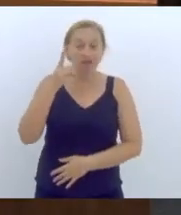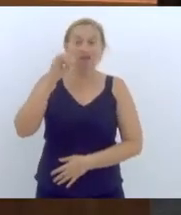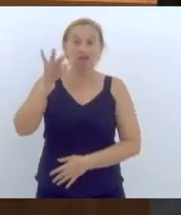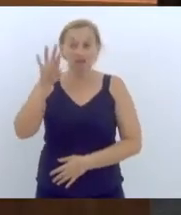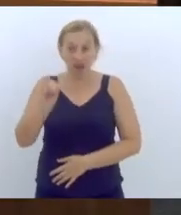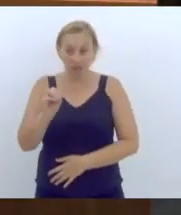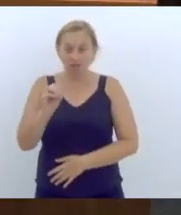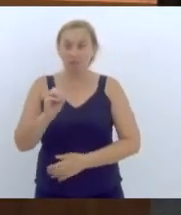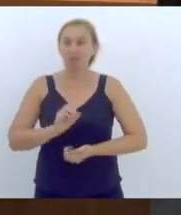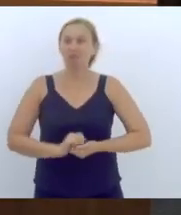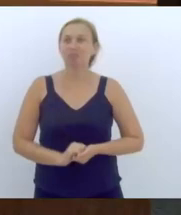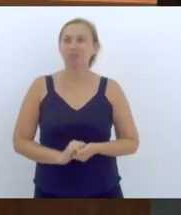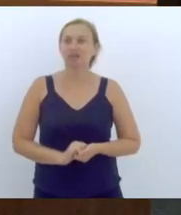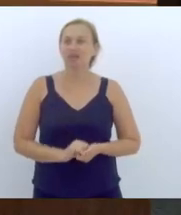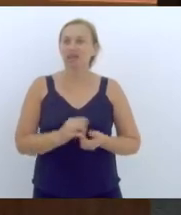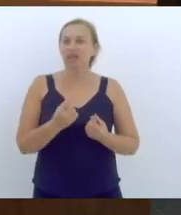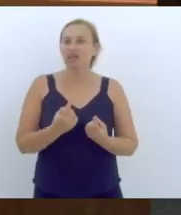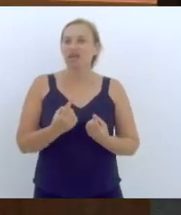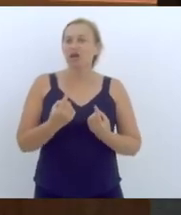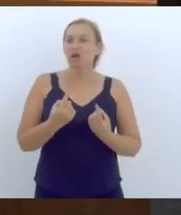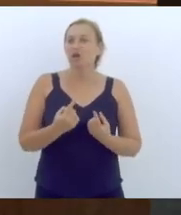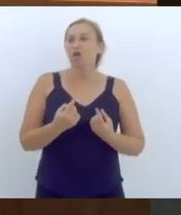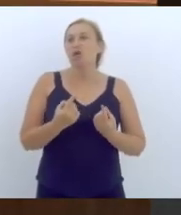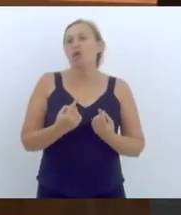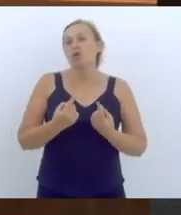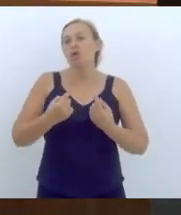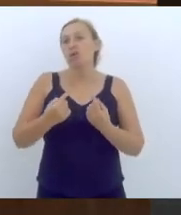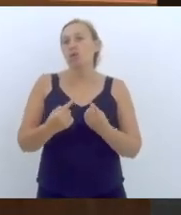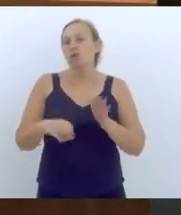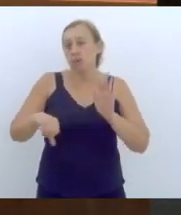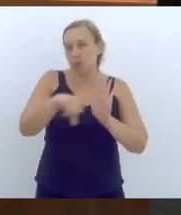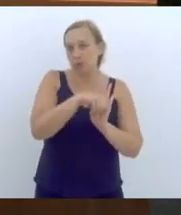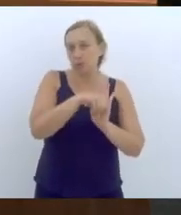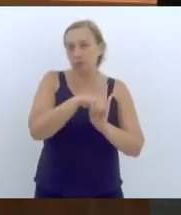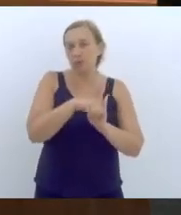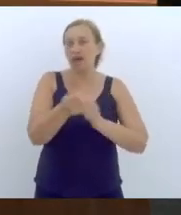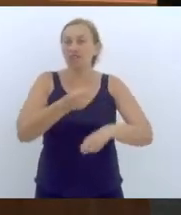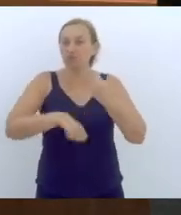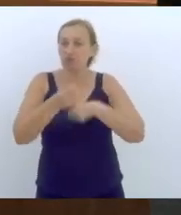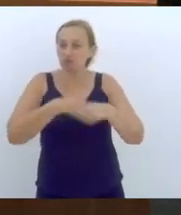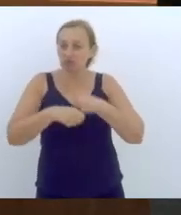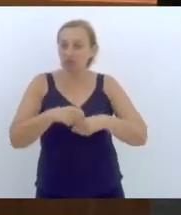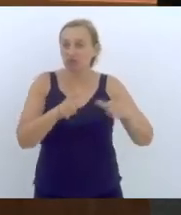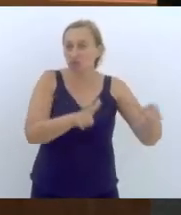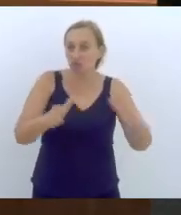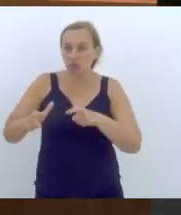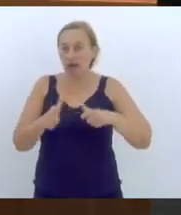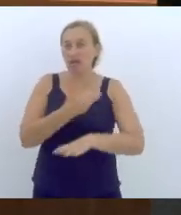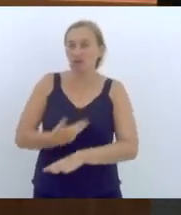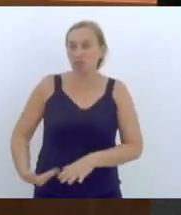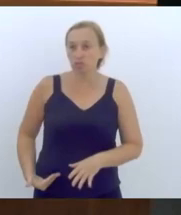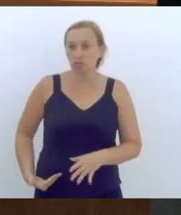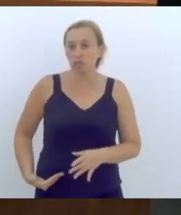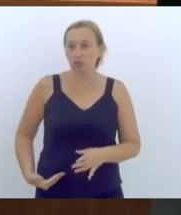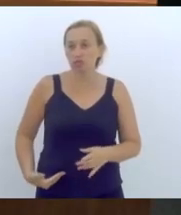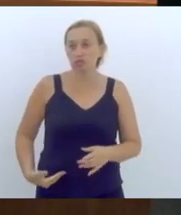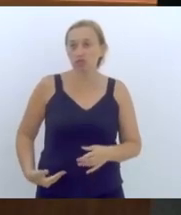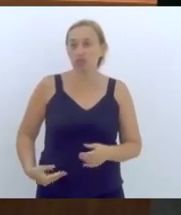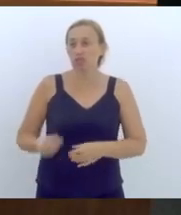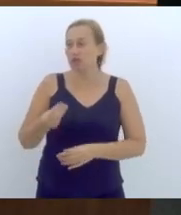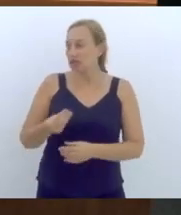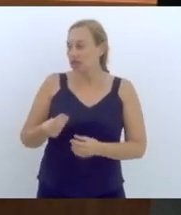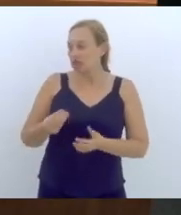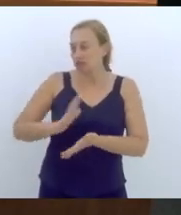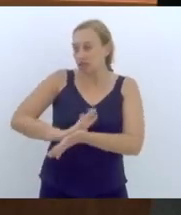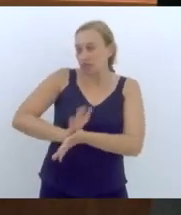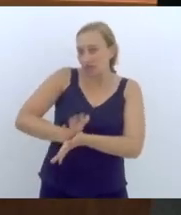que estabelece penalidades administrativas aos estabelecimentos e agentes públicos que discriminem as pessoas em razão de